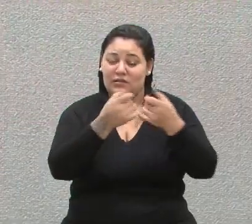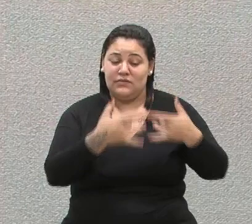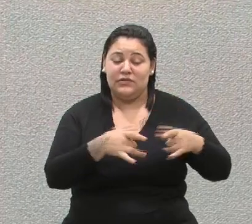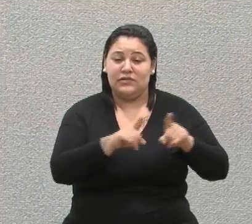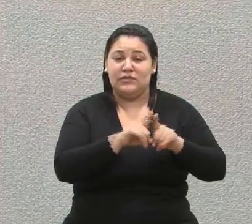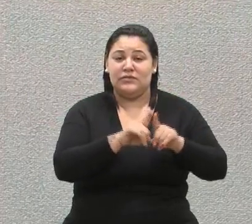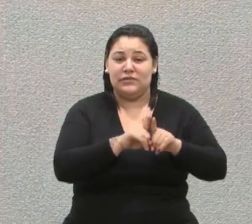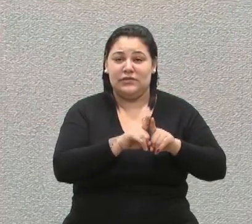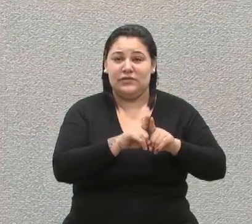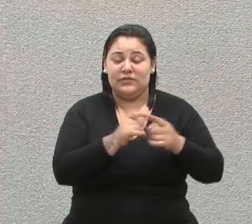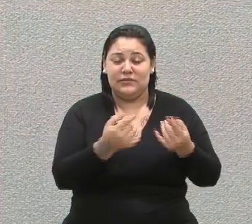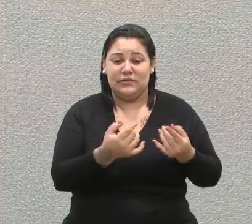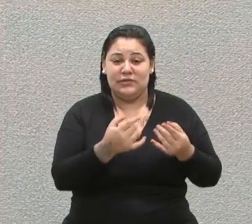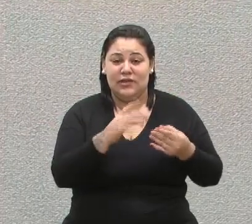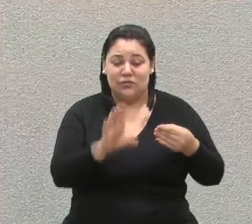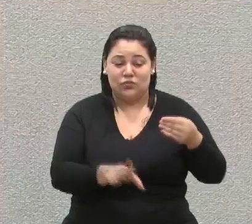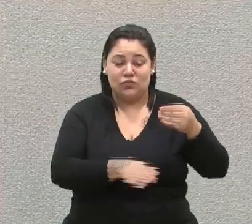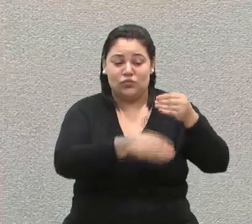Complementar